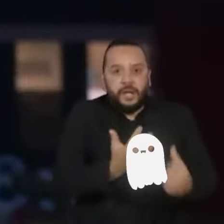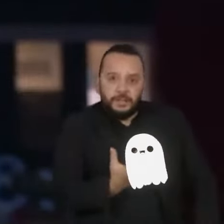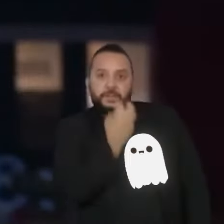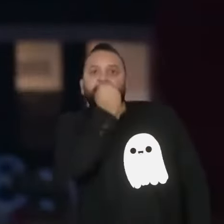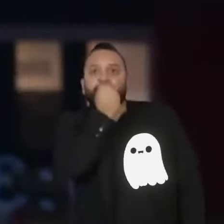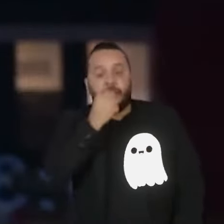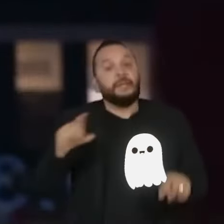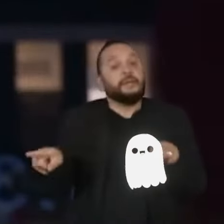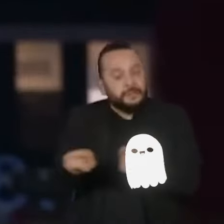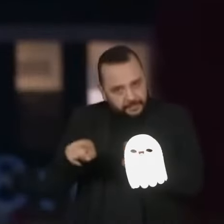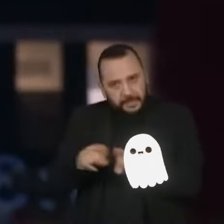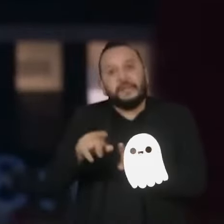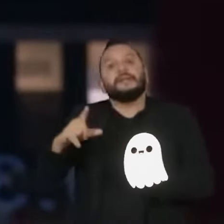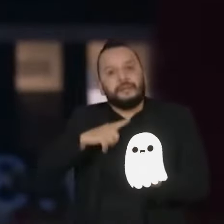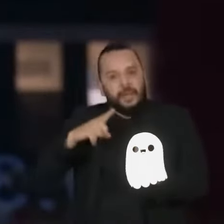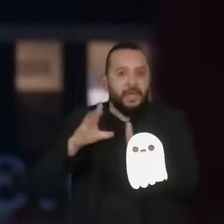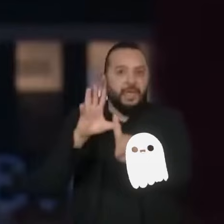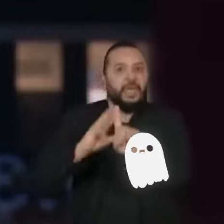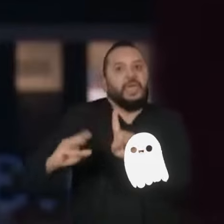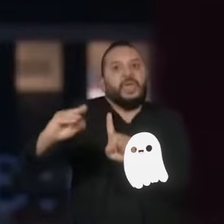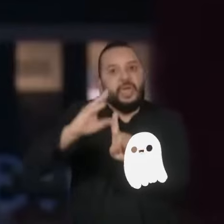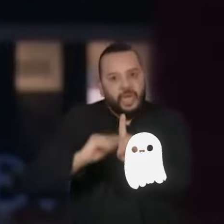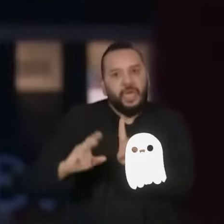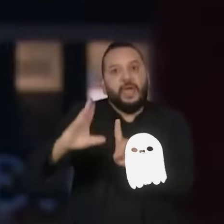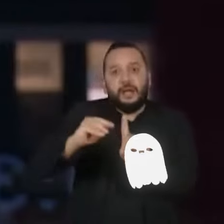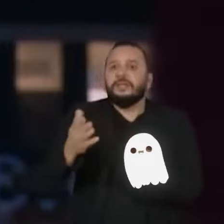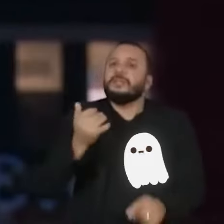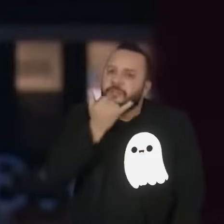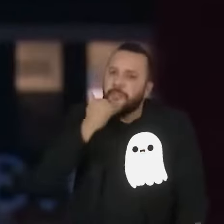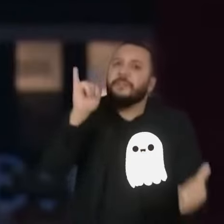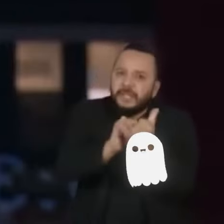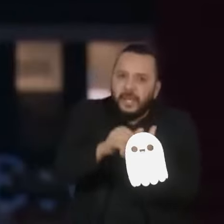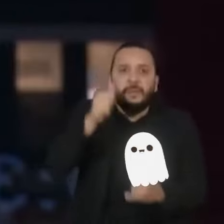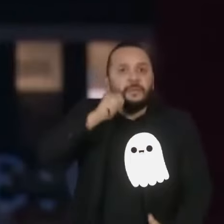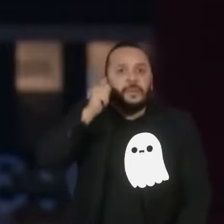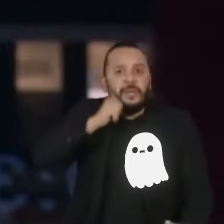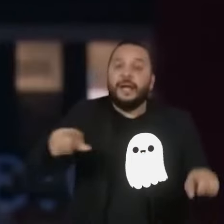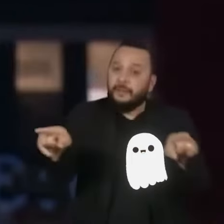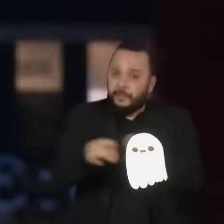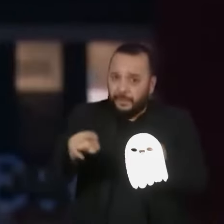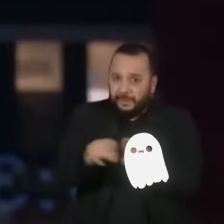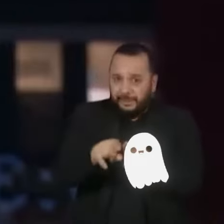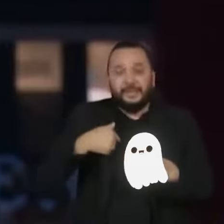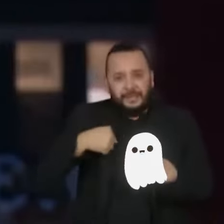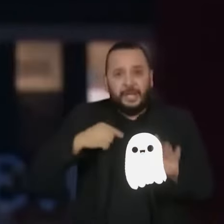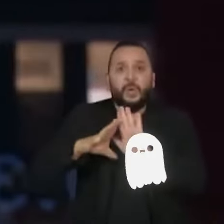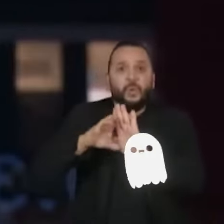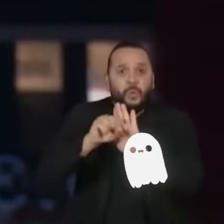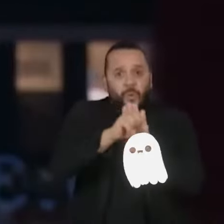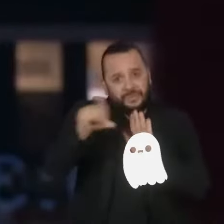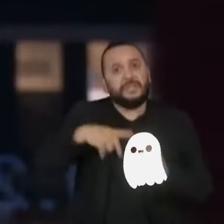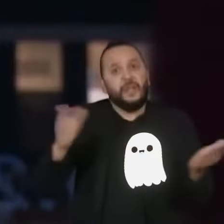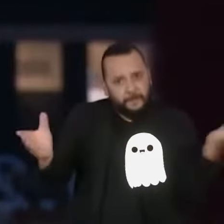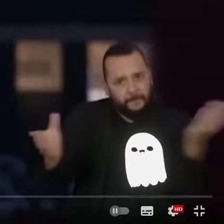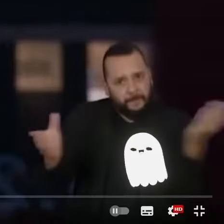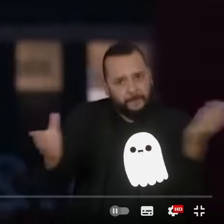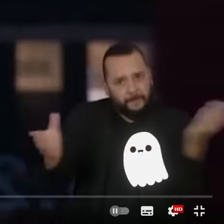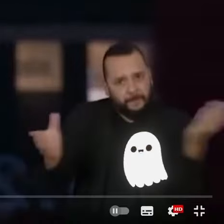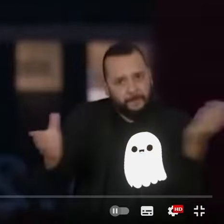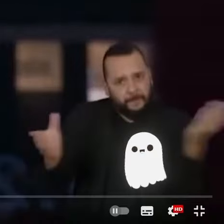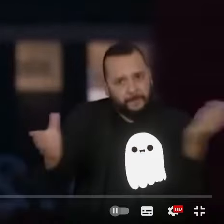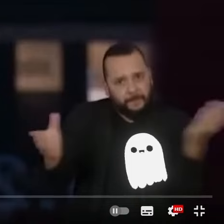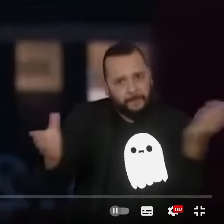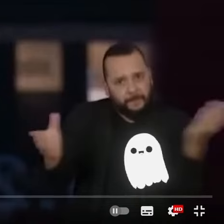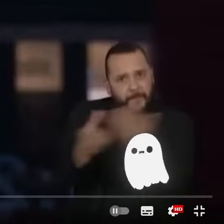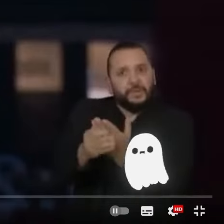sexual. E por quê? Essa pessoa dá pena. Eu queria que você pedisse perdão para as mulheres, o processo que corre. É só ir no Google aí digitar. Não precisa perdão. Tá não quero